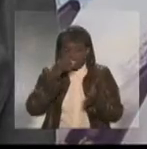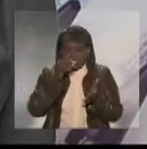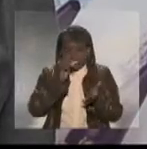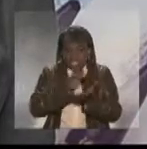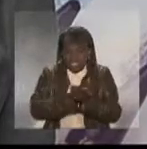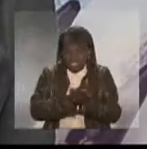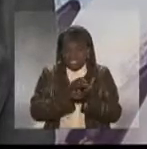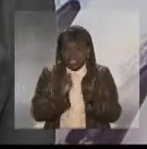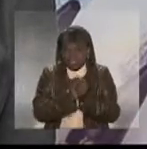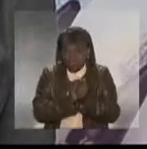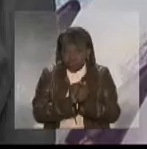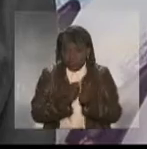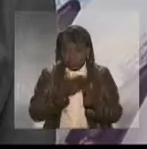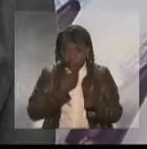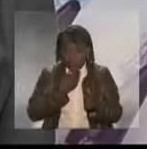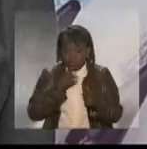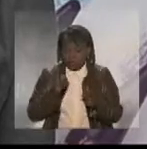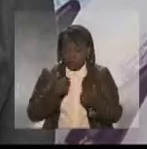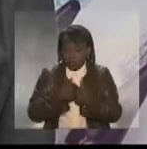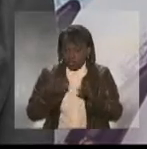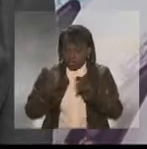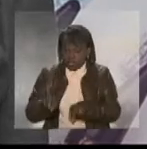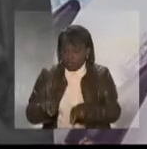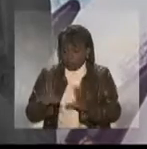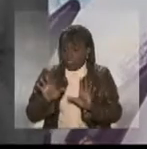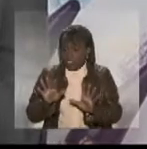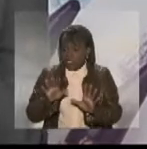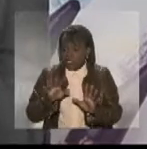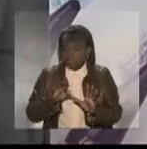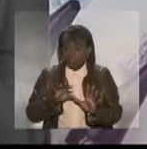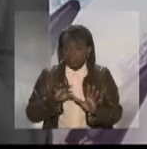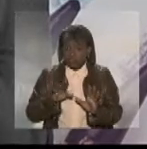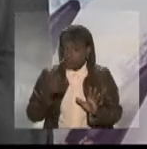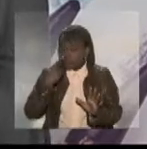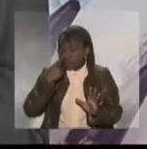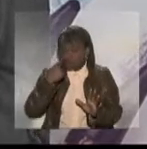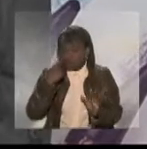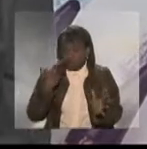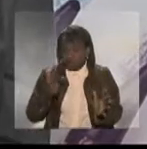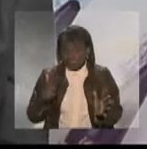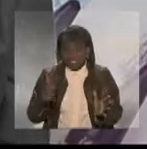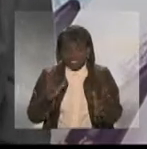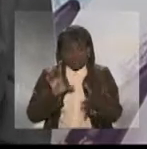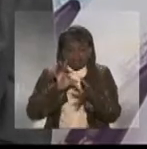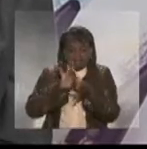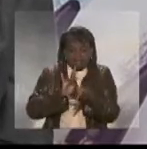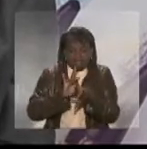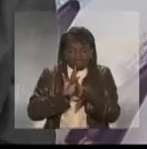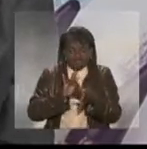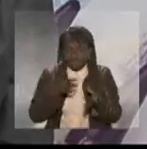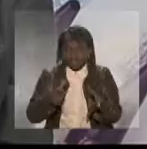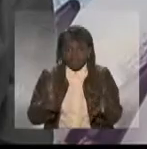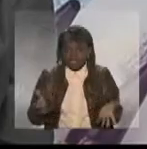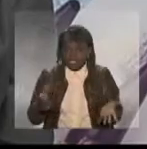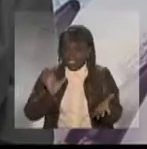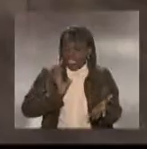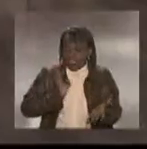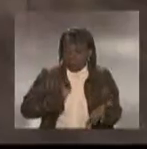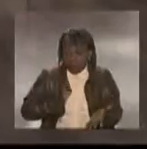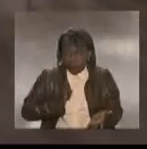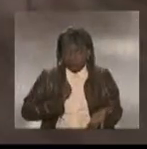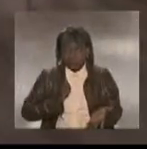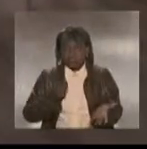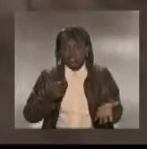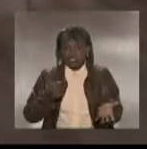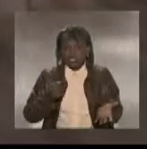do casal, né? Porque você me falou que o garoto sempre sentava do lado, mas não tinha uma intimidade, né? Desconexão do